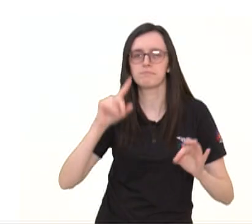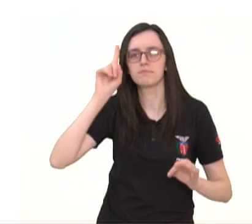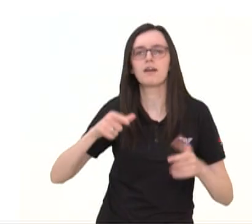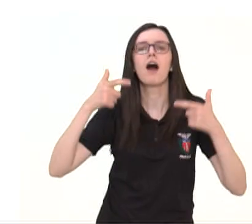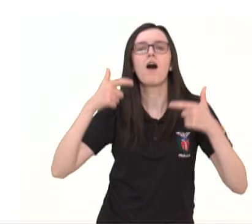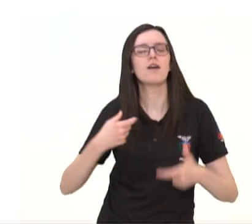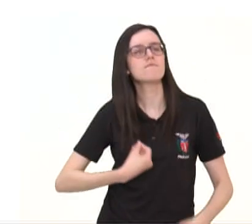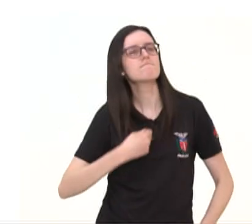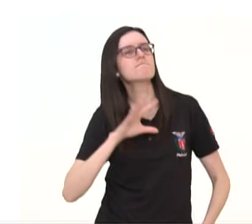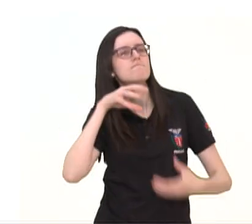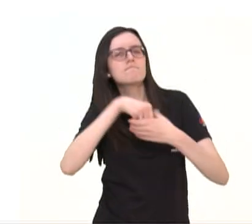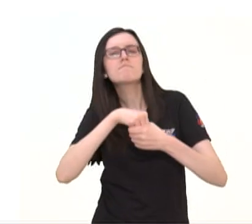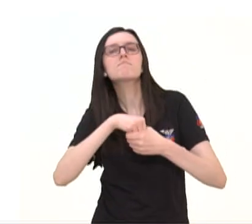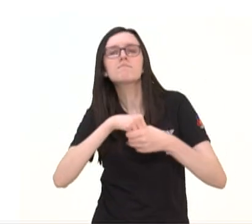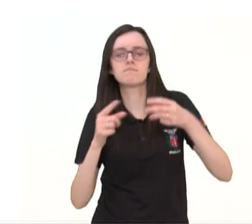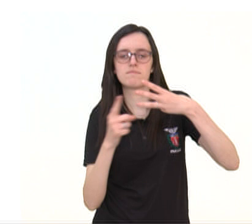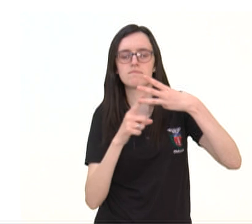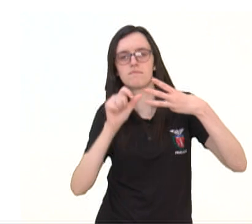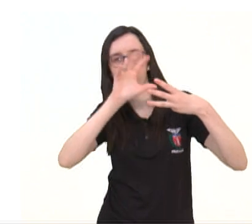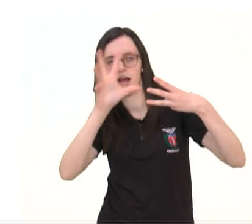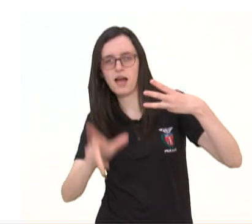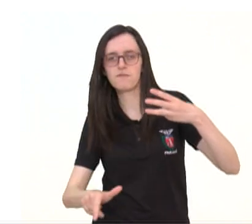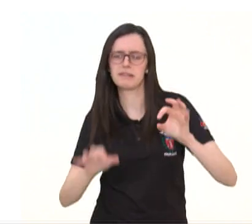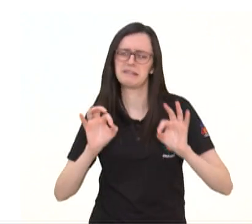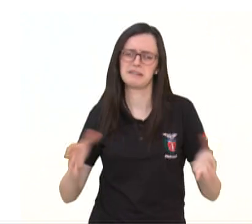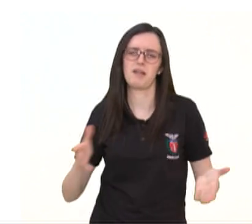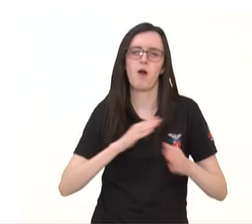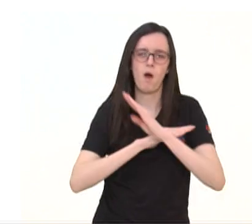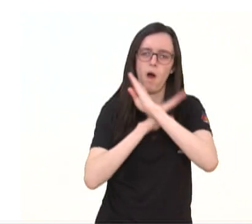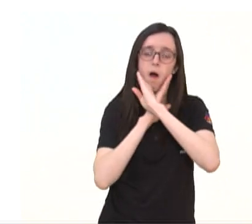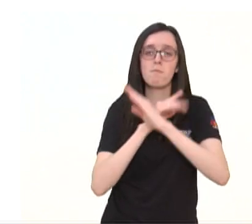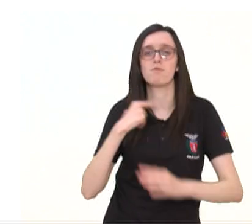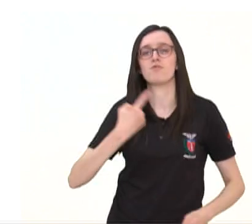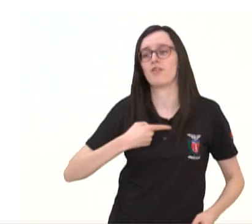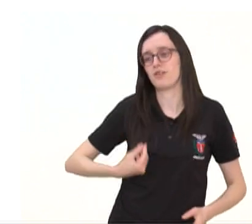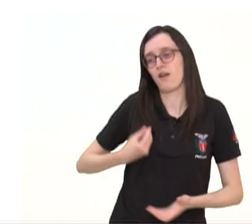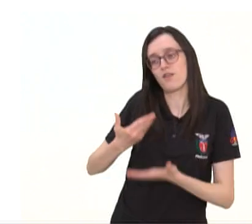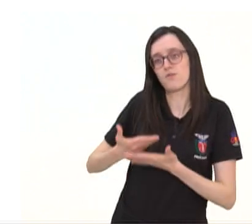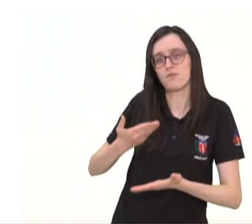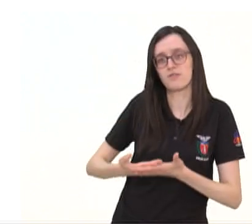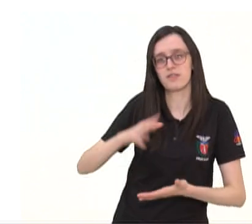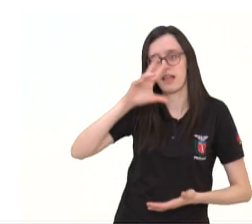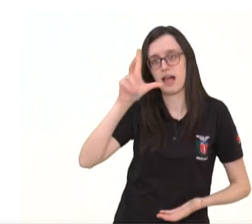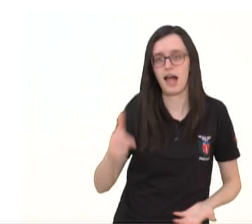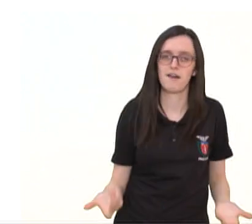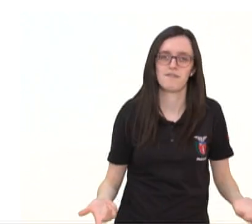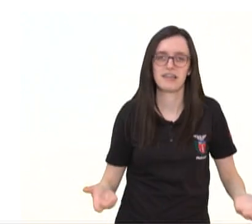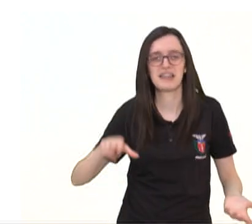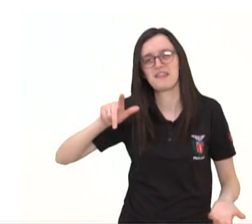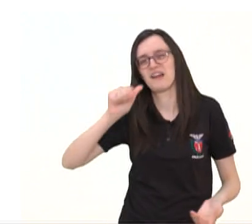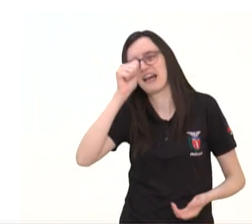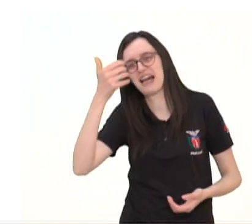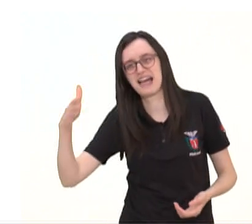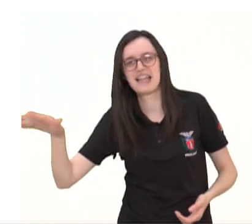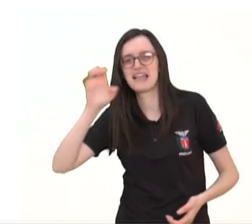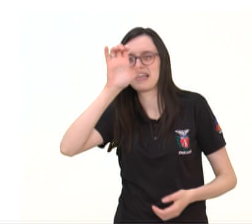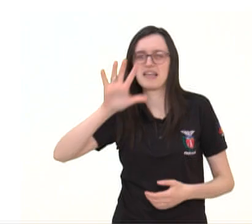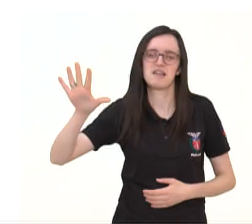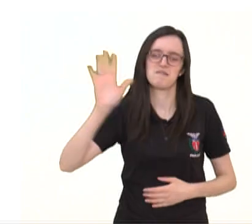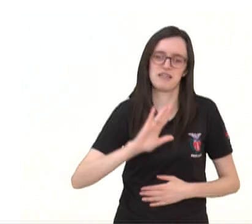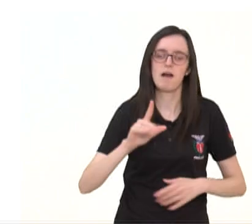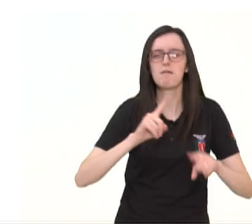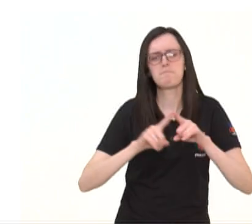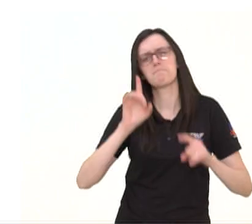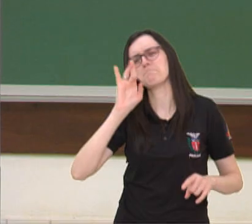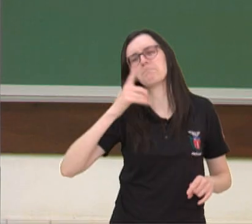continente africano. É óbvio que seria, né? Se nós estamos estudando a África, não seria nem na Ásia, nem na Europa. Mas isso